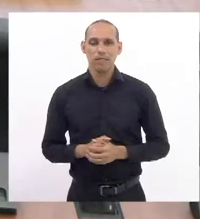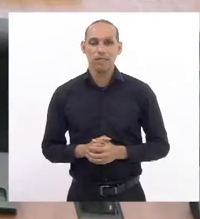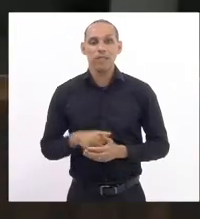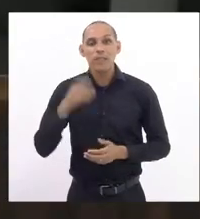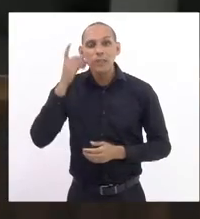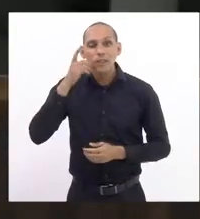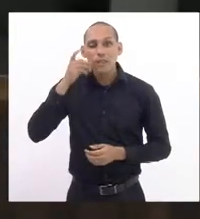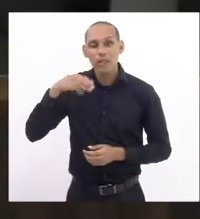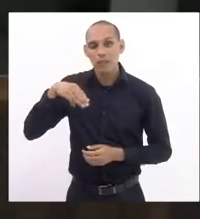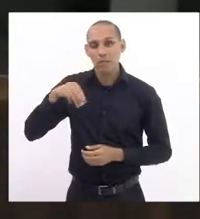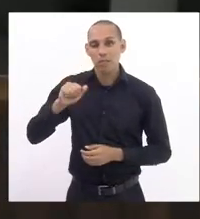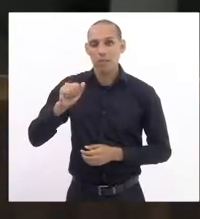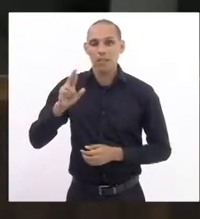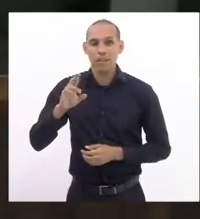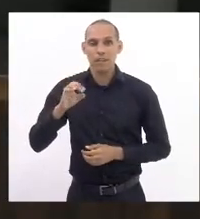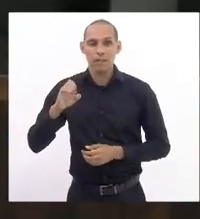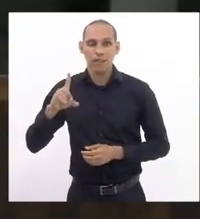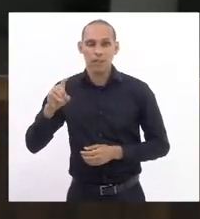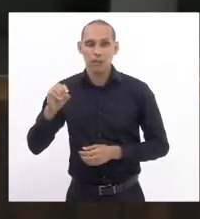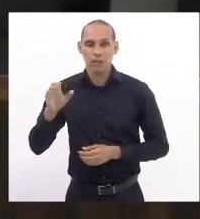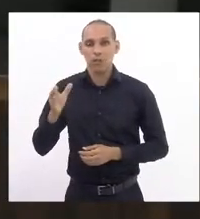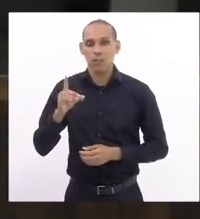Deputado Marcelo Dino.